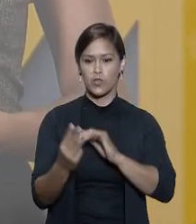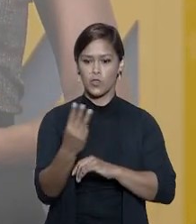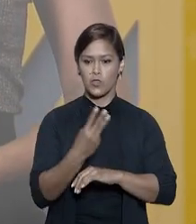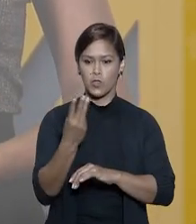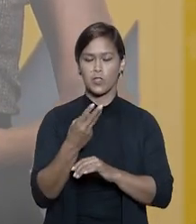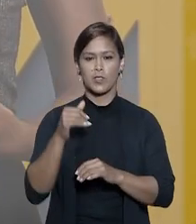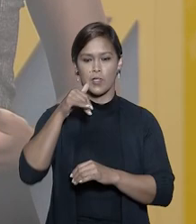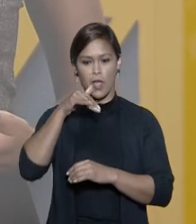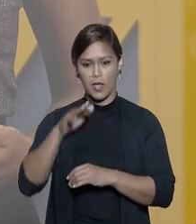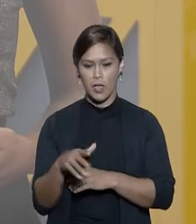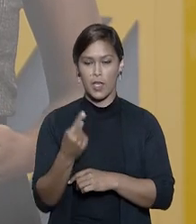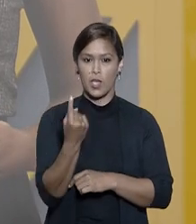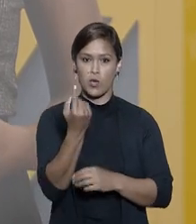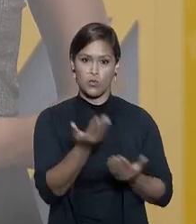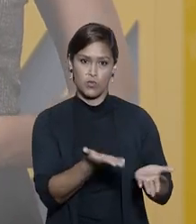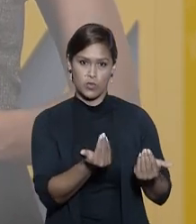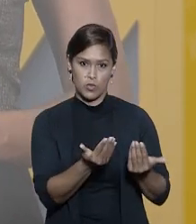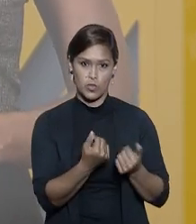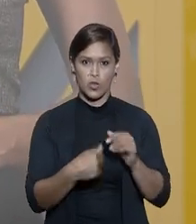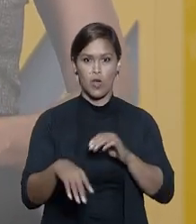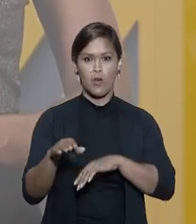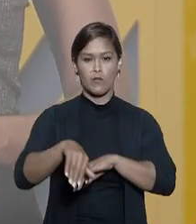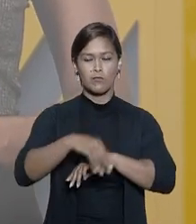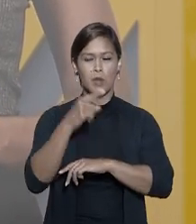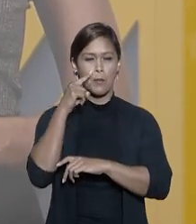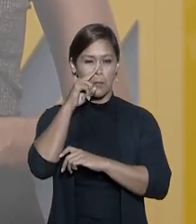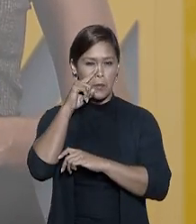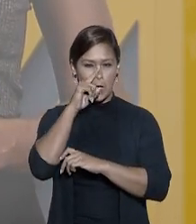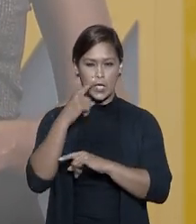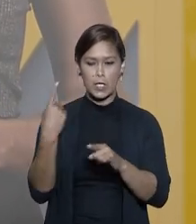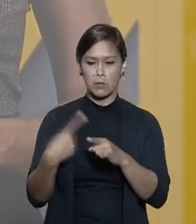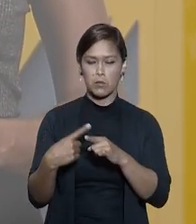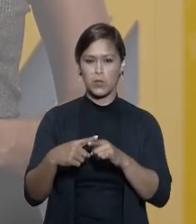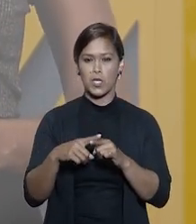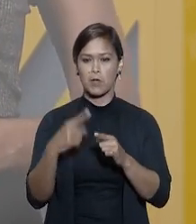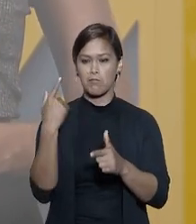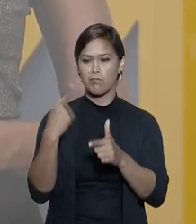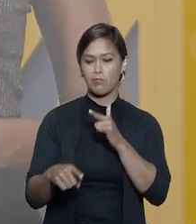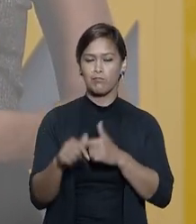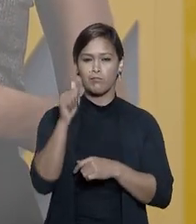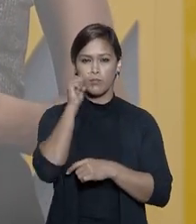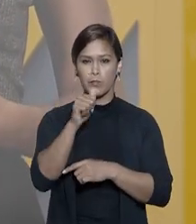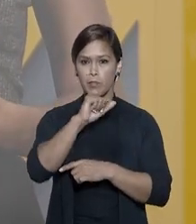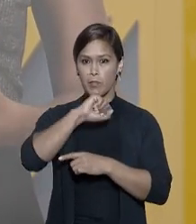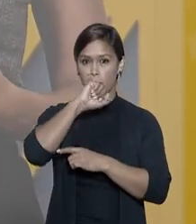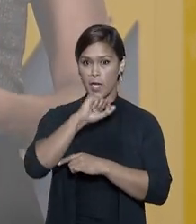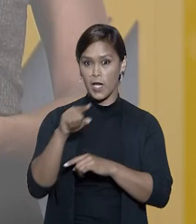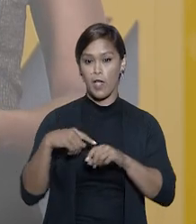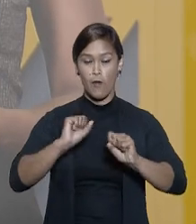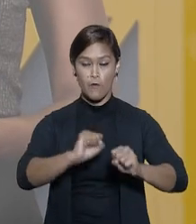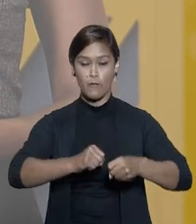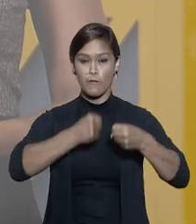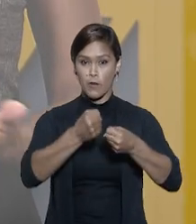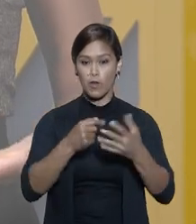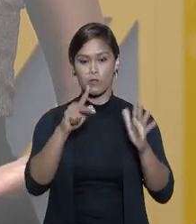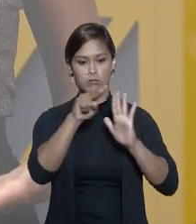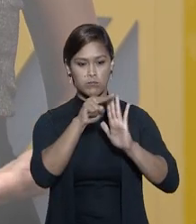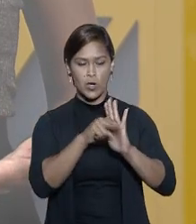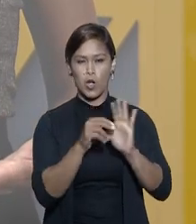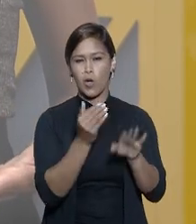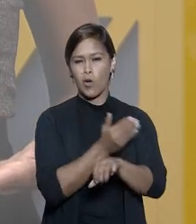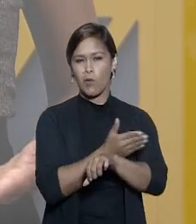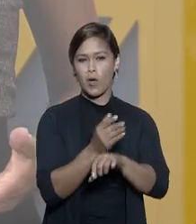de 3 crianças e 1 adolescente em situação de risco por conduta imprópria da mãe, em razão de fortes indícios